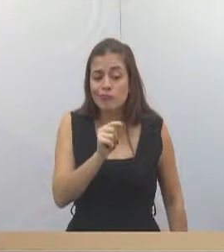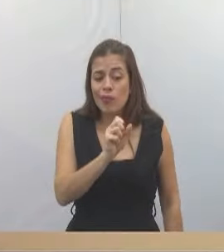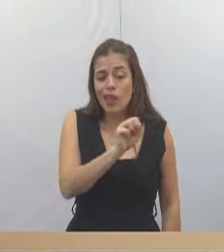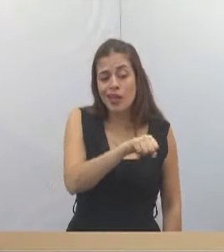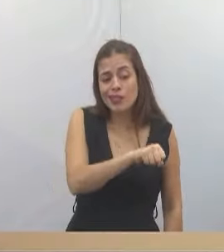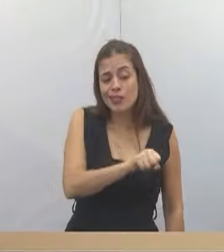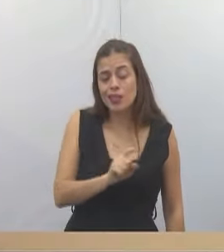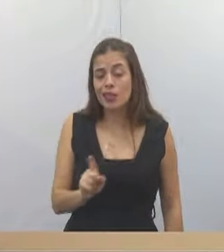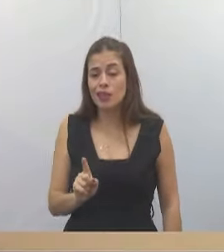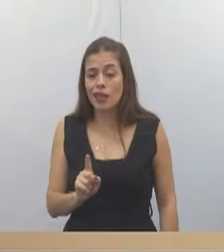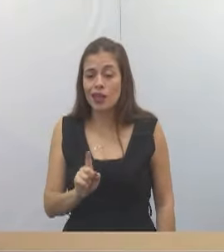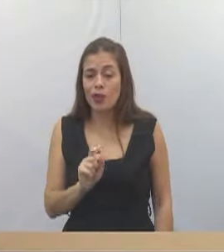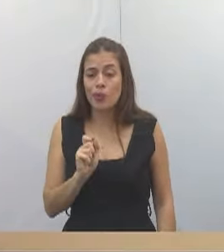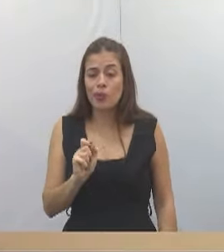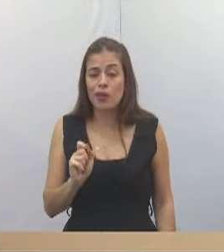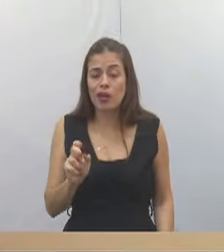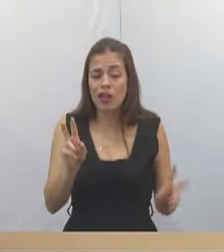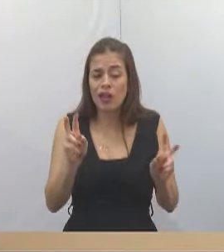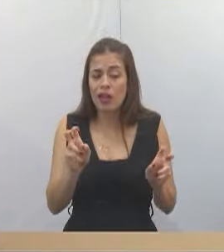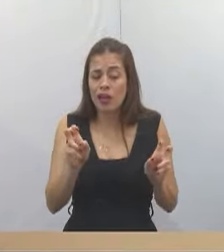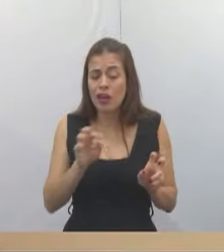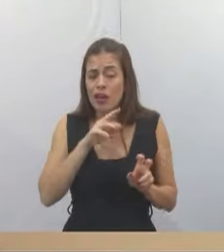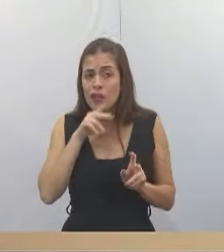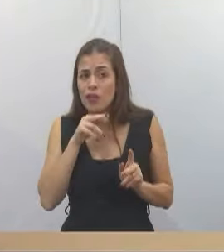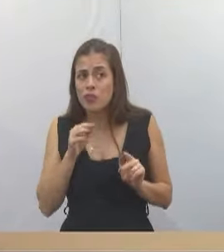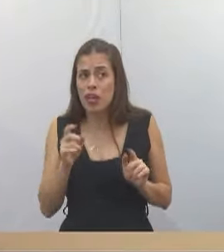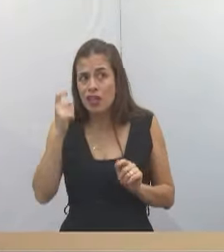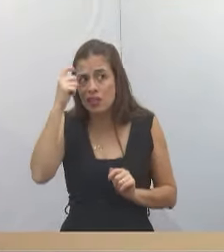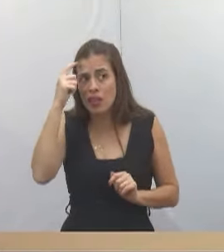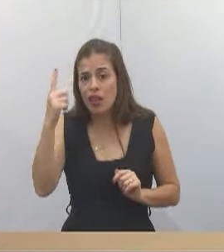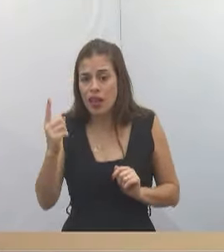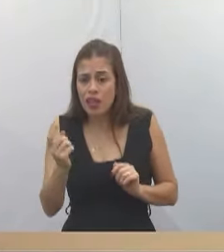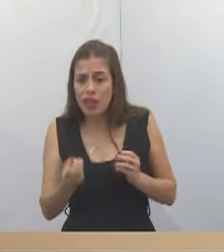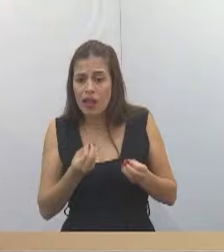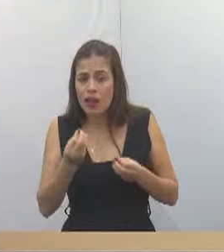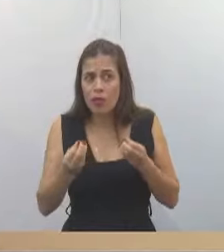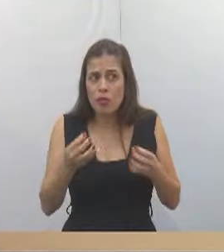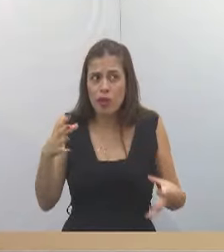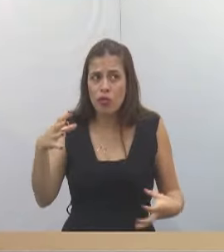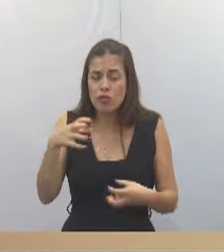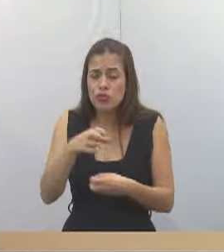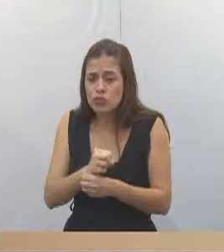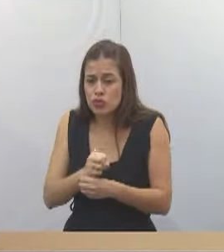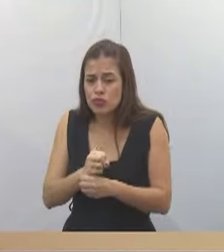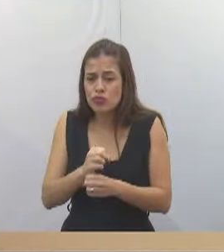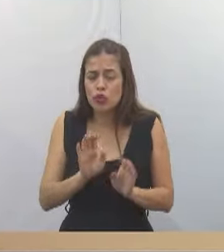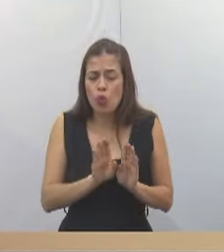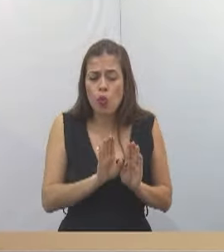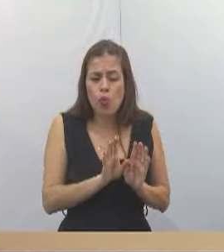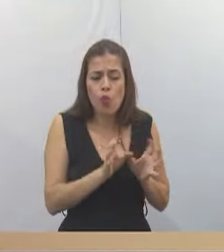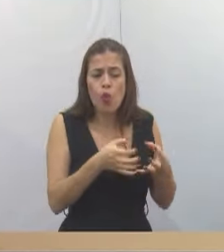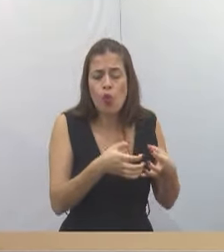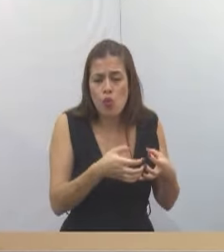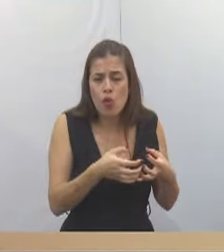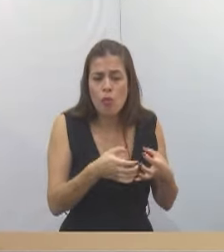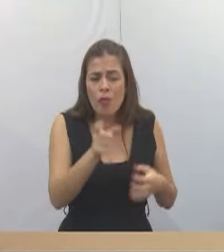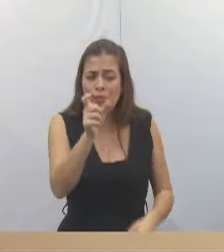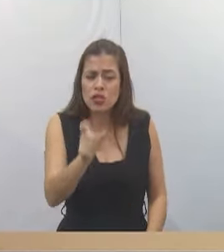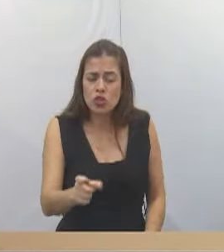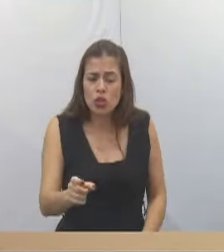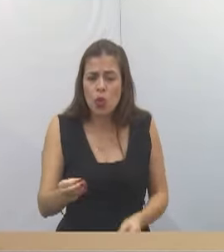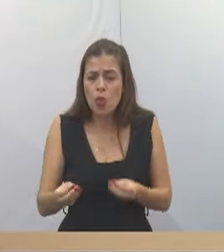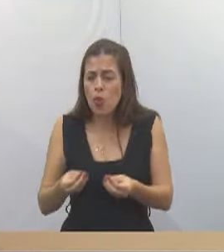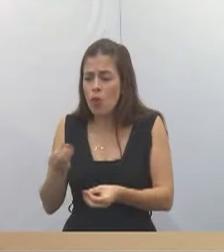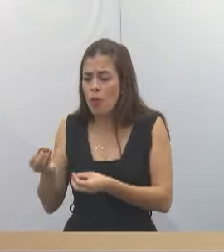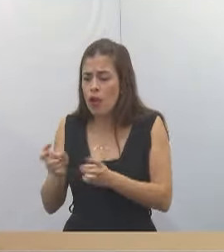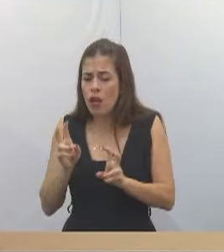não? É pela causa? É pela ideia? É pelo conjunto? É pelo um grupo? Ou é pela pessoa? Ou